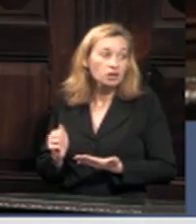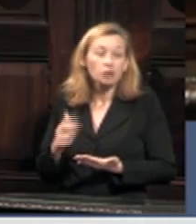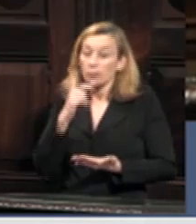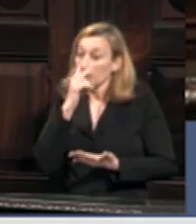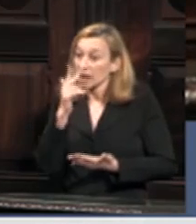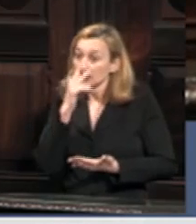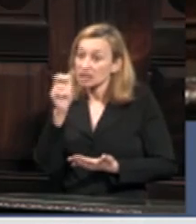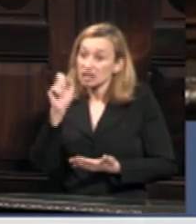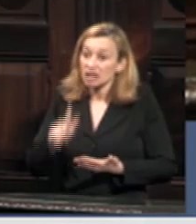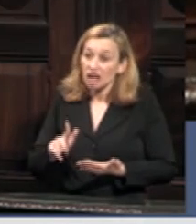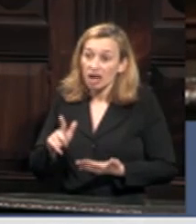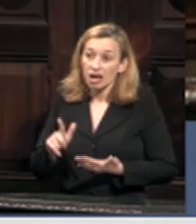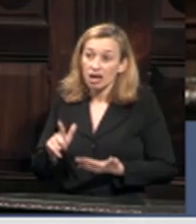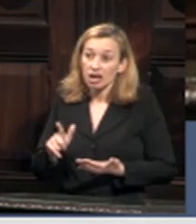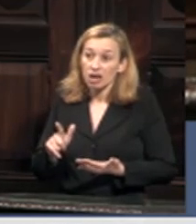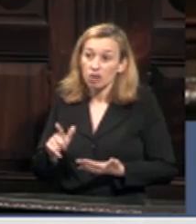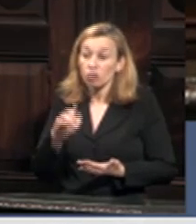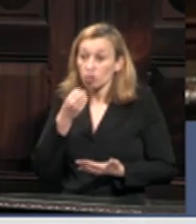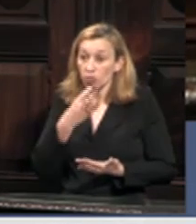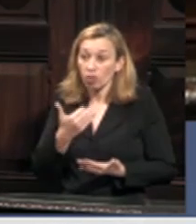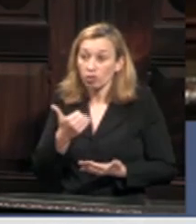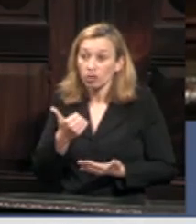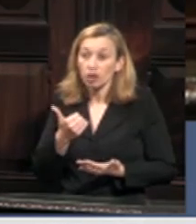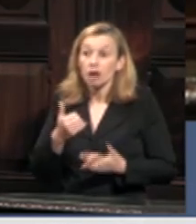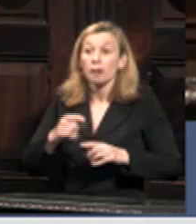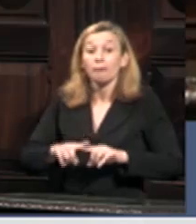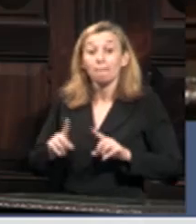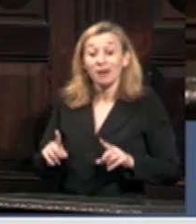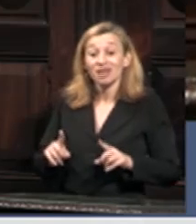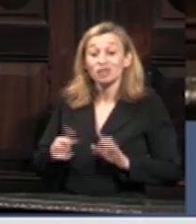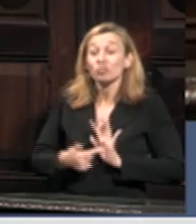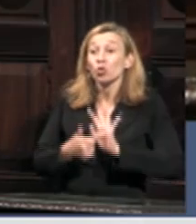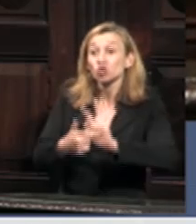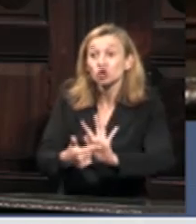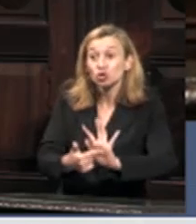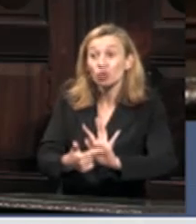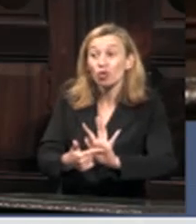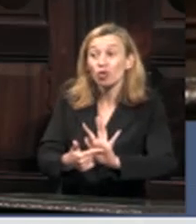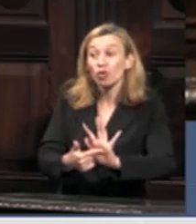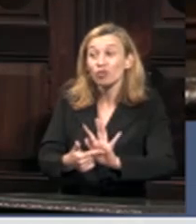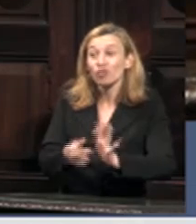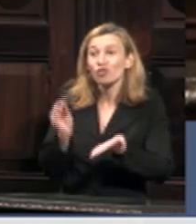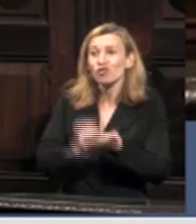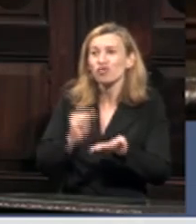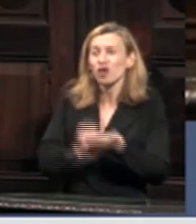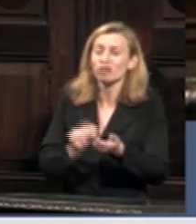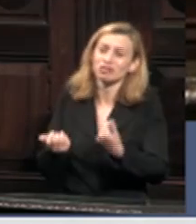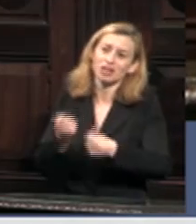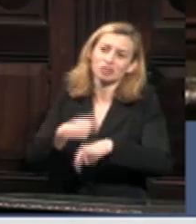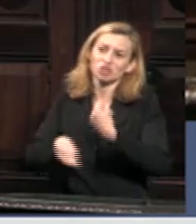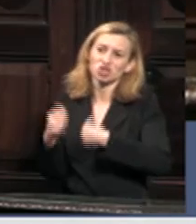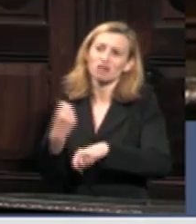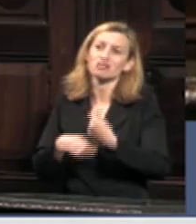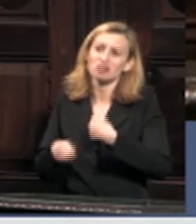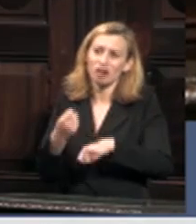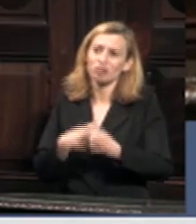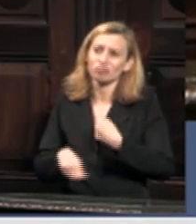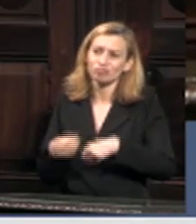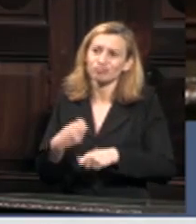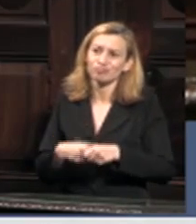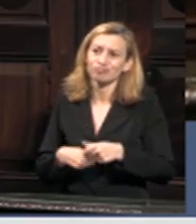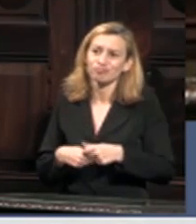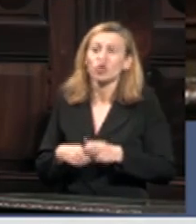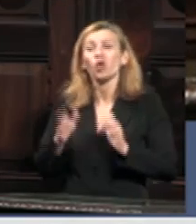meu entendimento, um homem de bem. Porém, mostrou uma total inaptidão para gerir a coisa